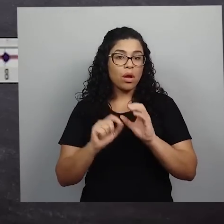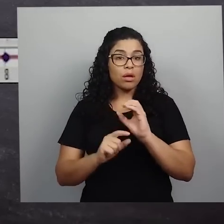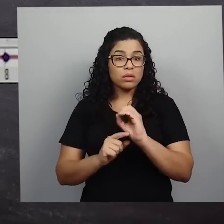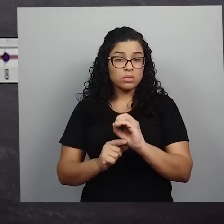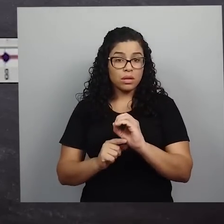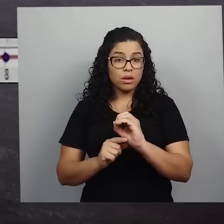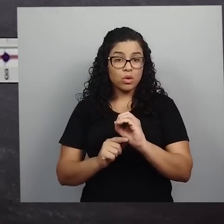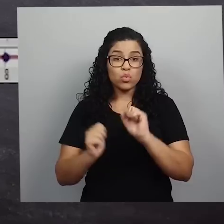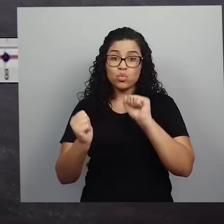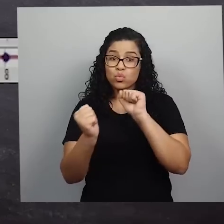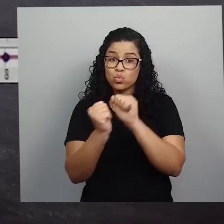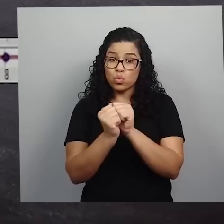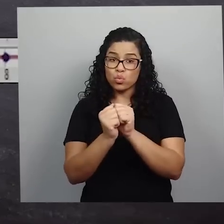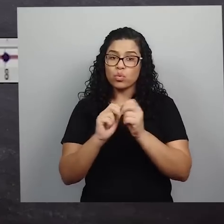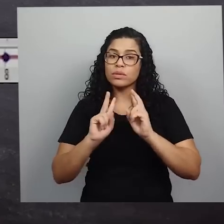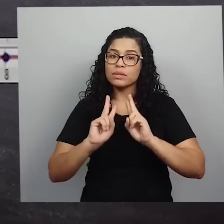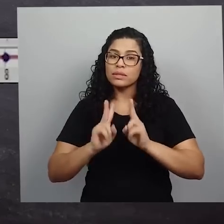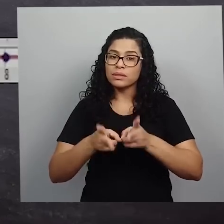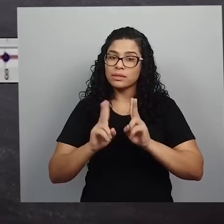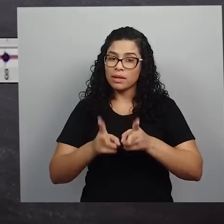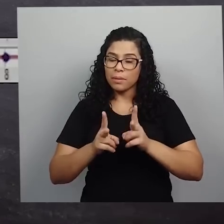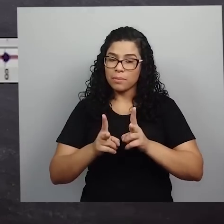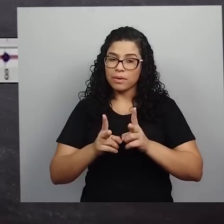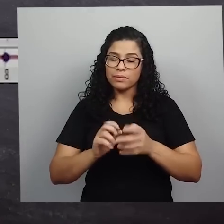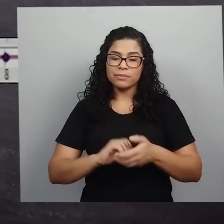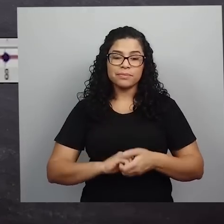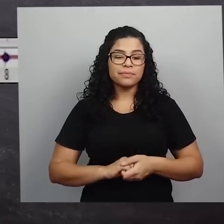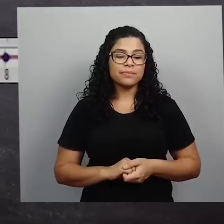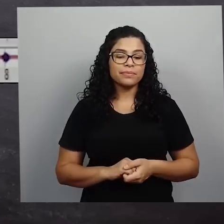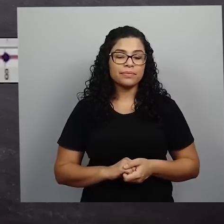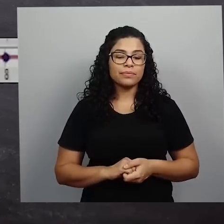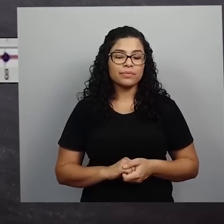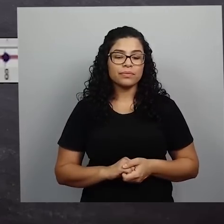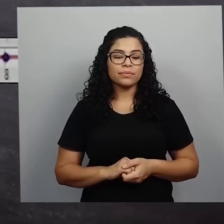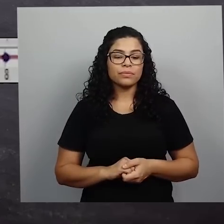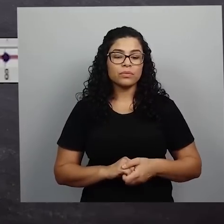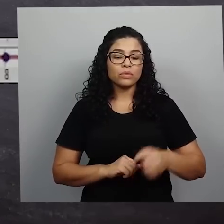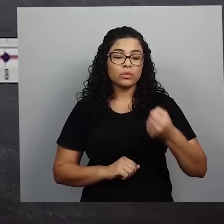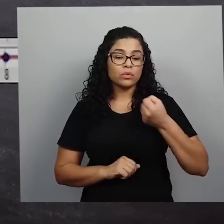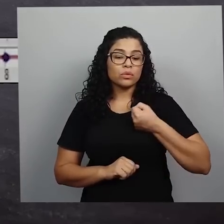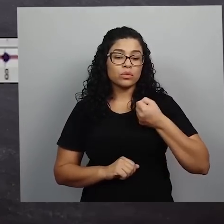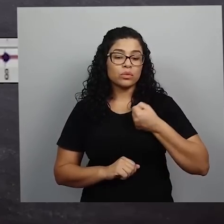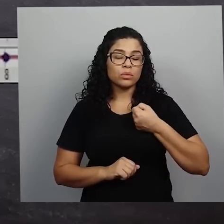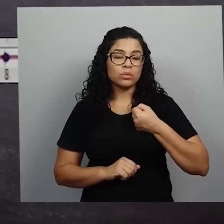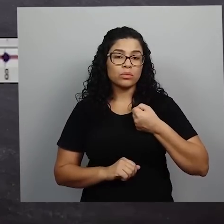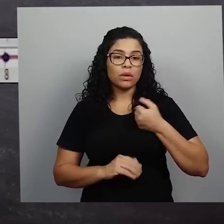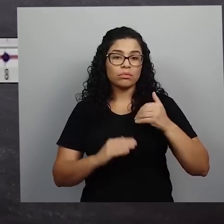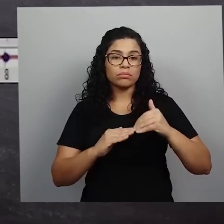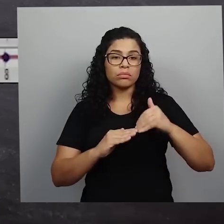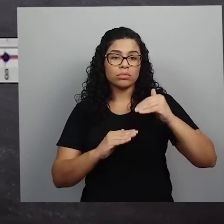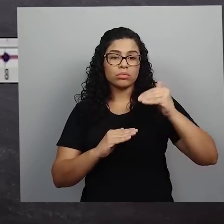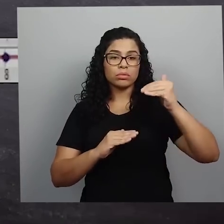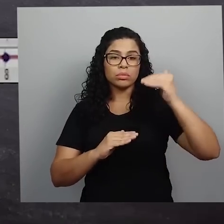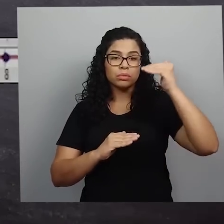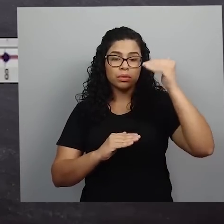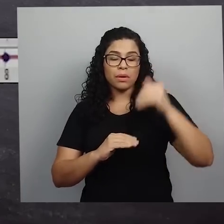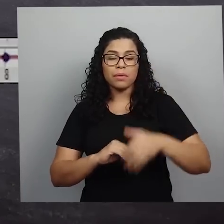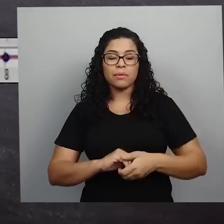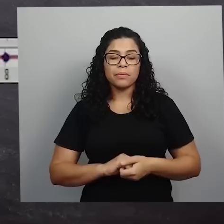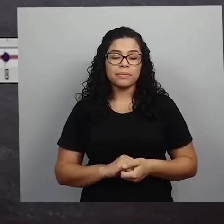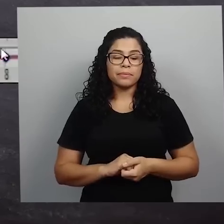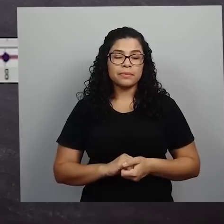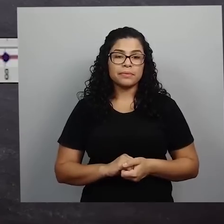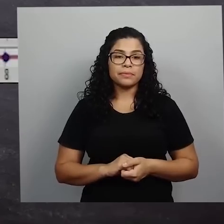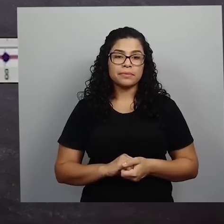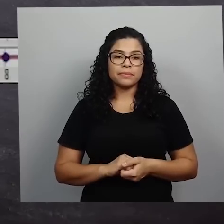todos juntos, né, na mesma posição, e os números eles vão crescendo a partir do